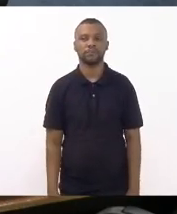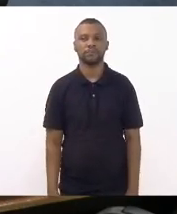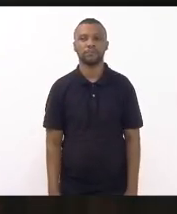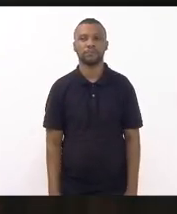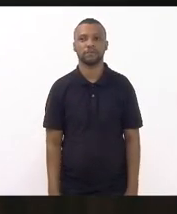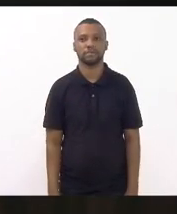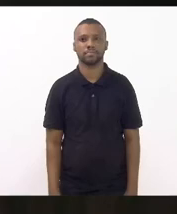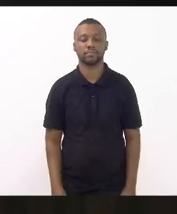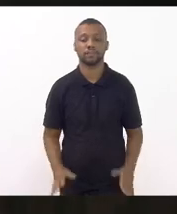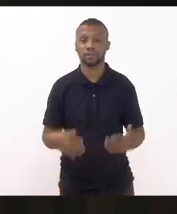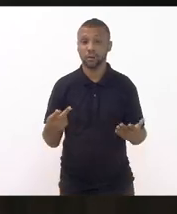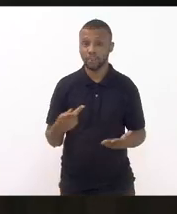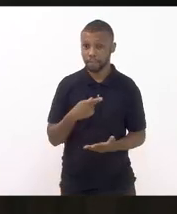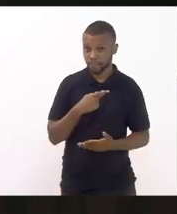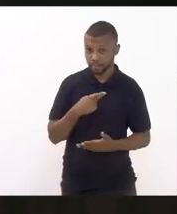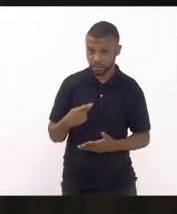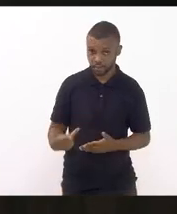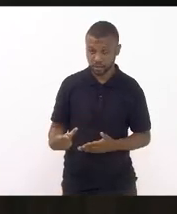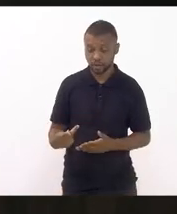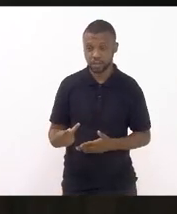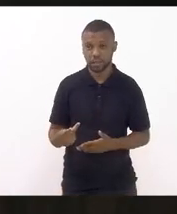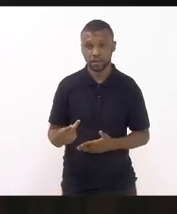A presidência...